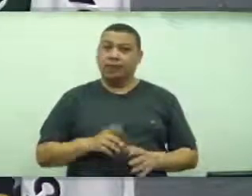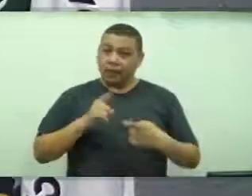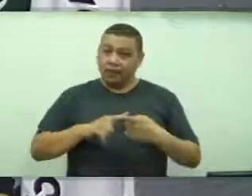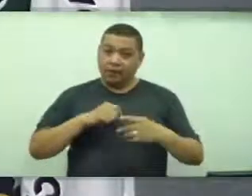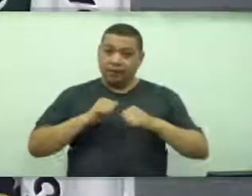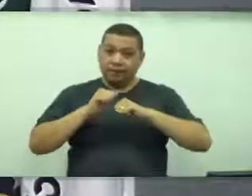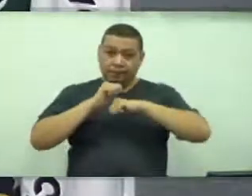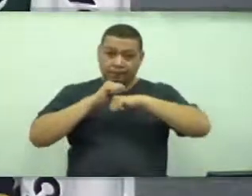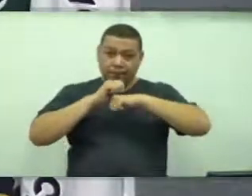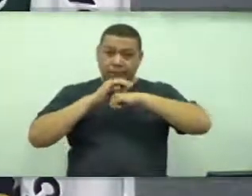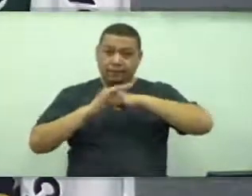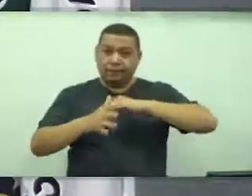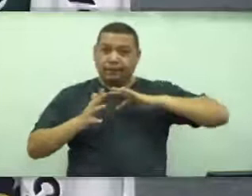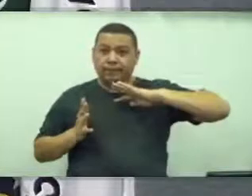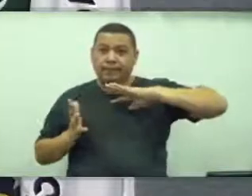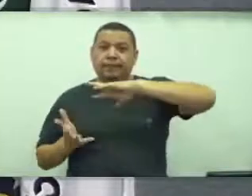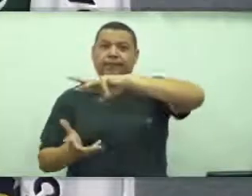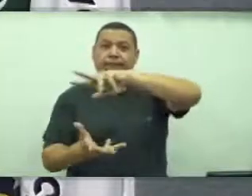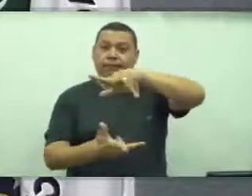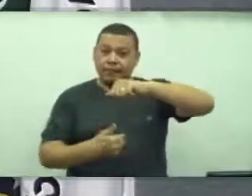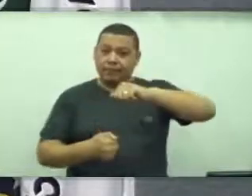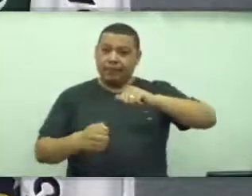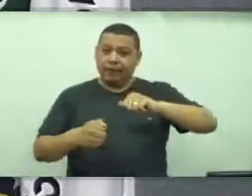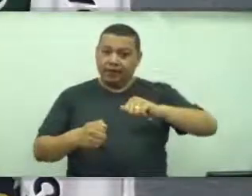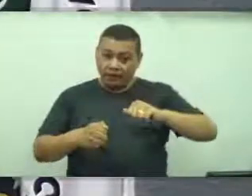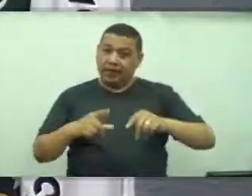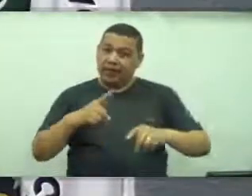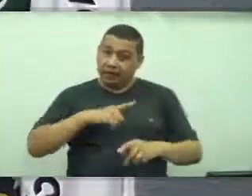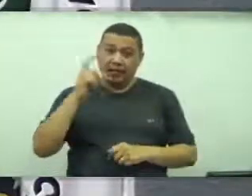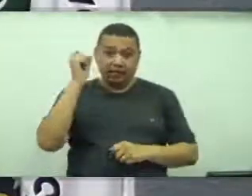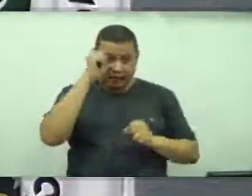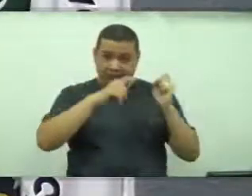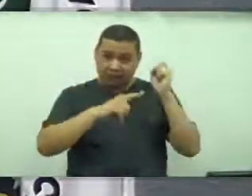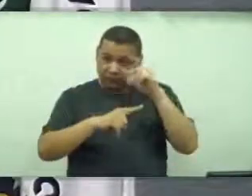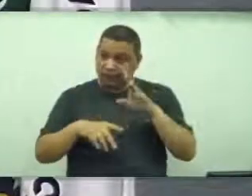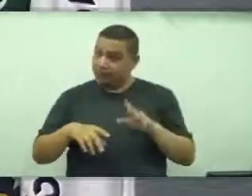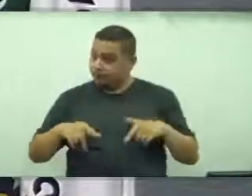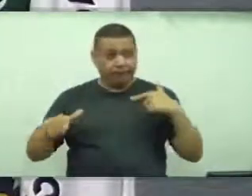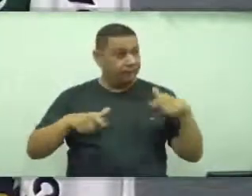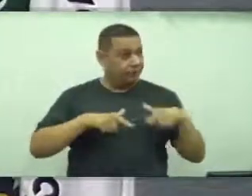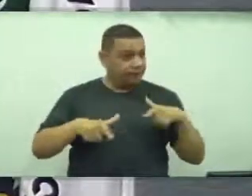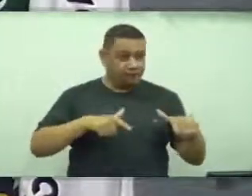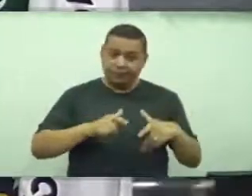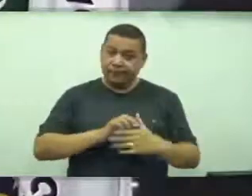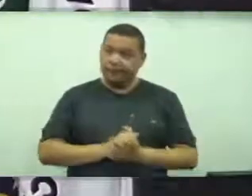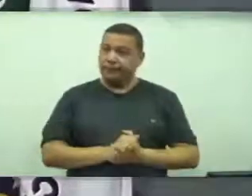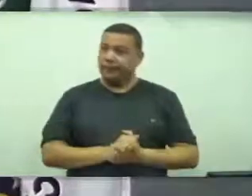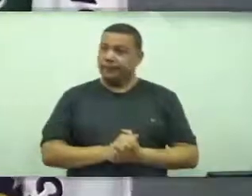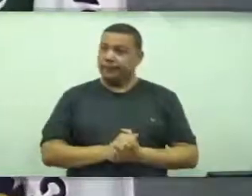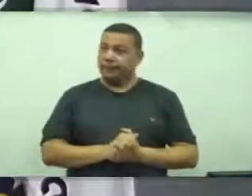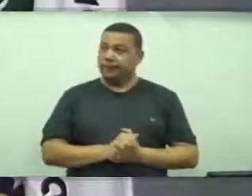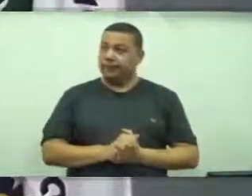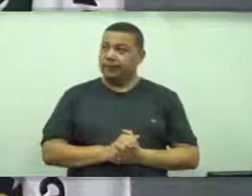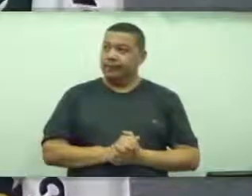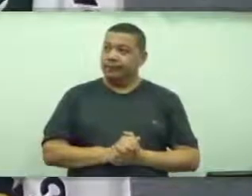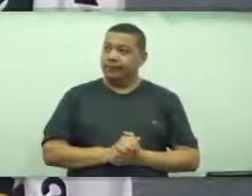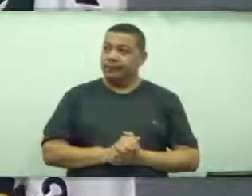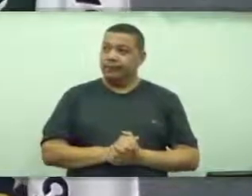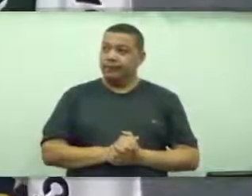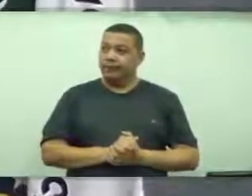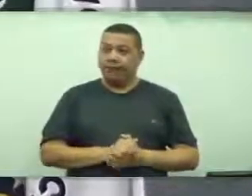pandemia que tem dificultado tanto, né, vereador Frito, nosso trabalho, é algo que